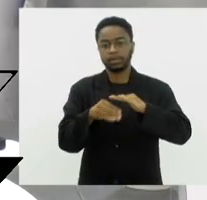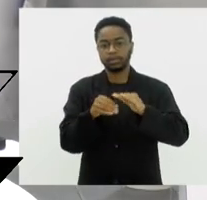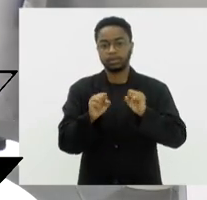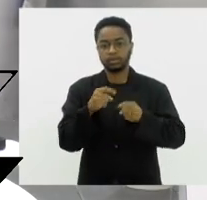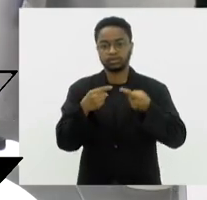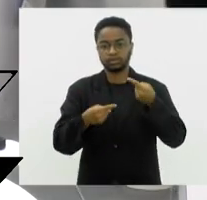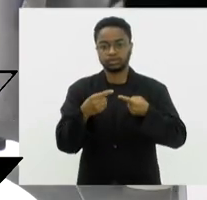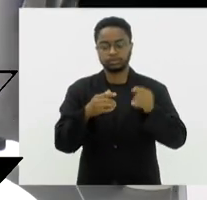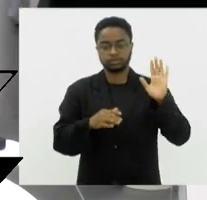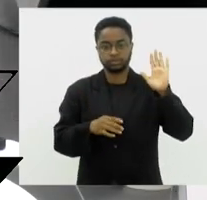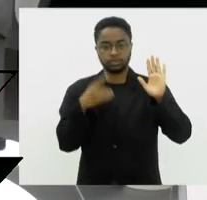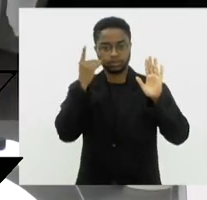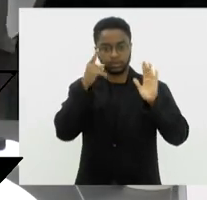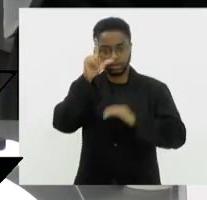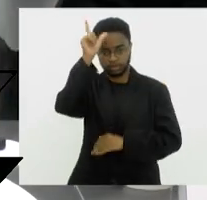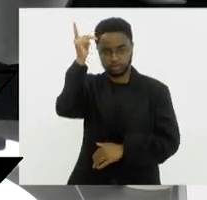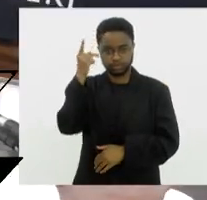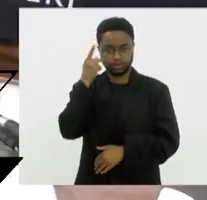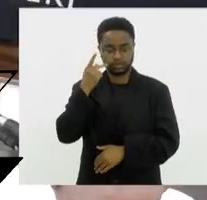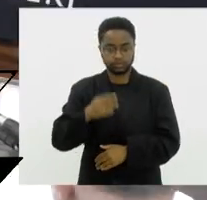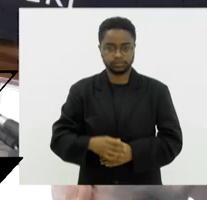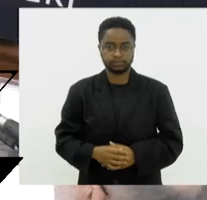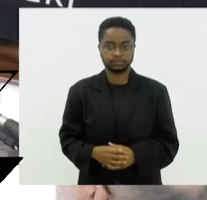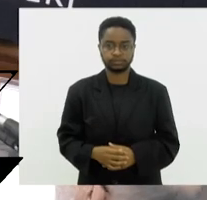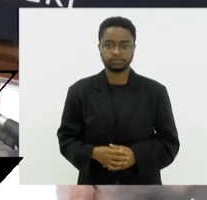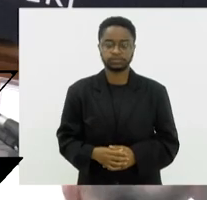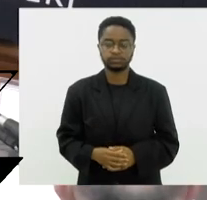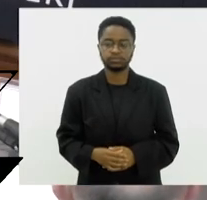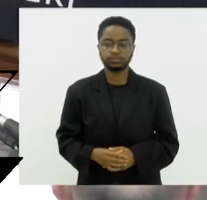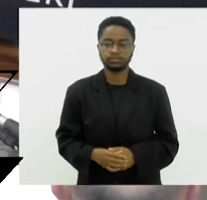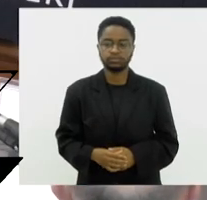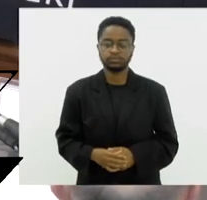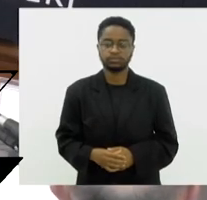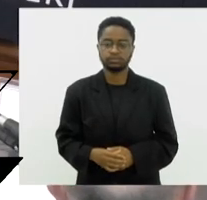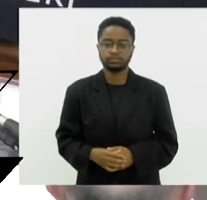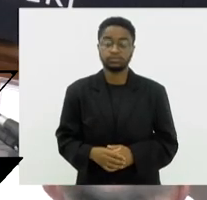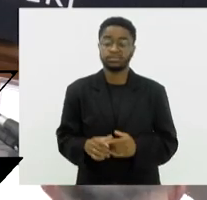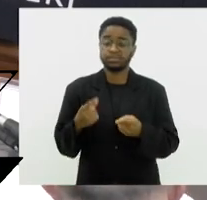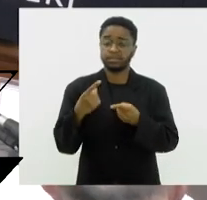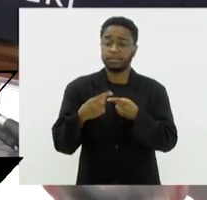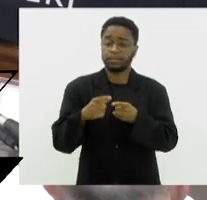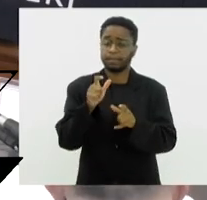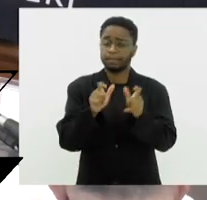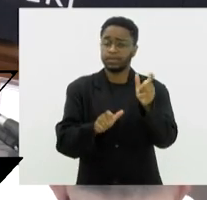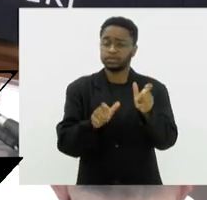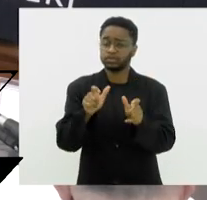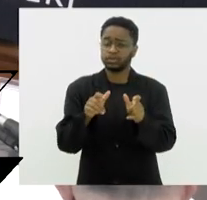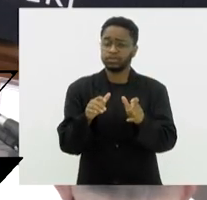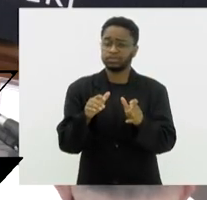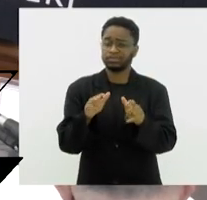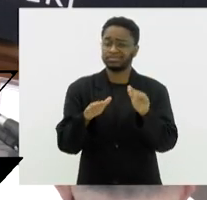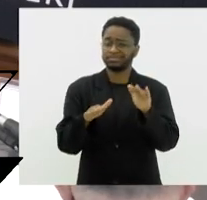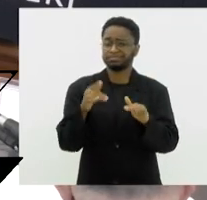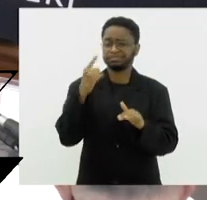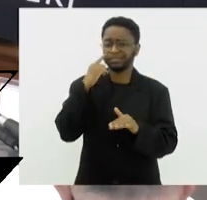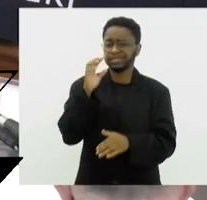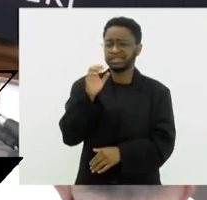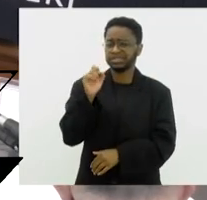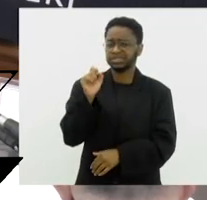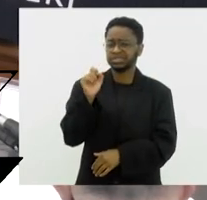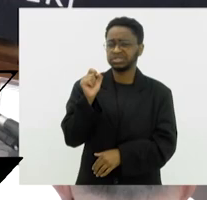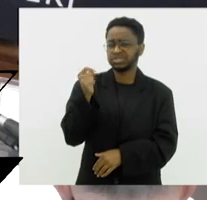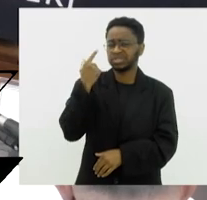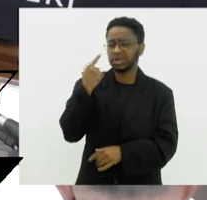quero discutir. Vai discutir, deputado Luiz Paulo. É porque as pessoas podem estar estranhando, né? Por